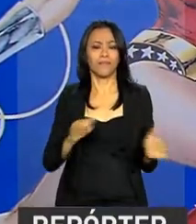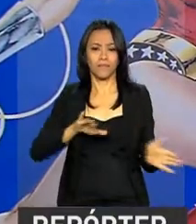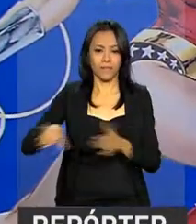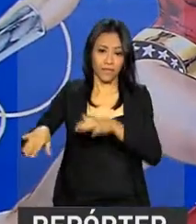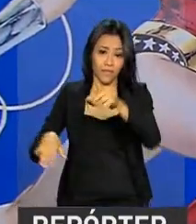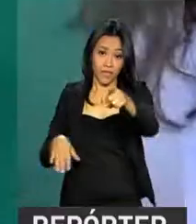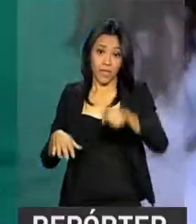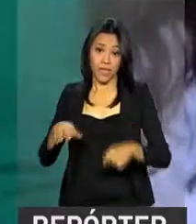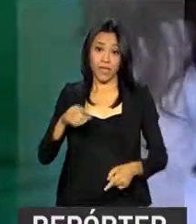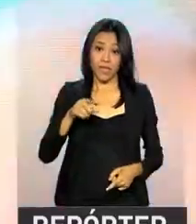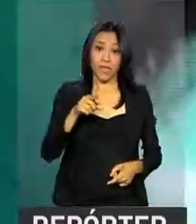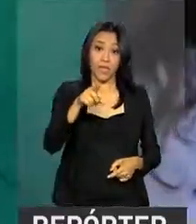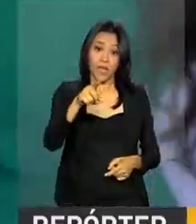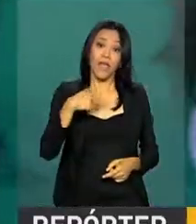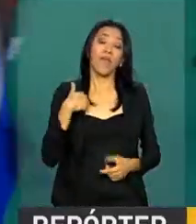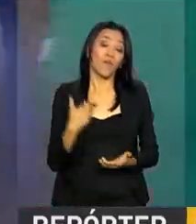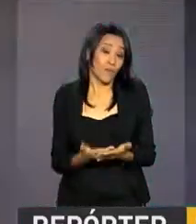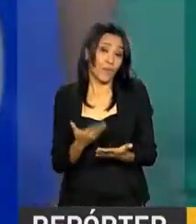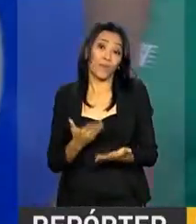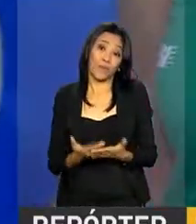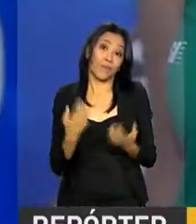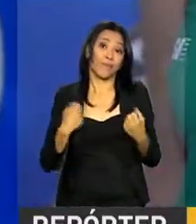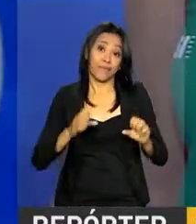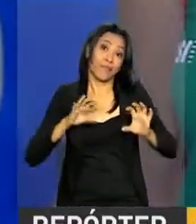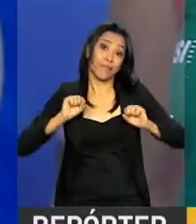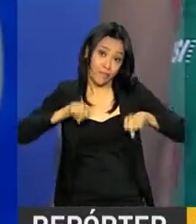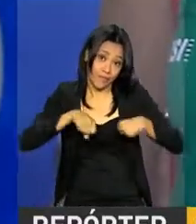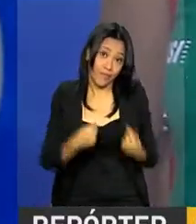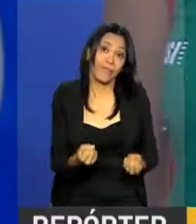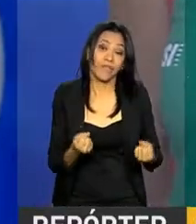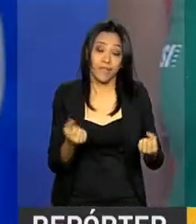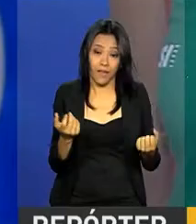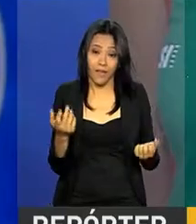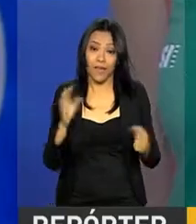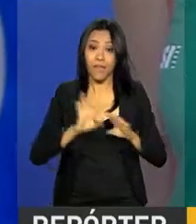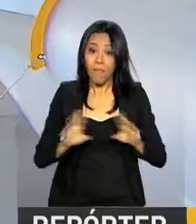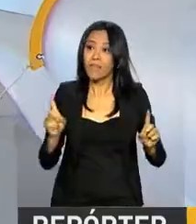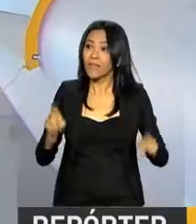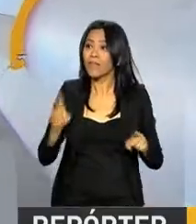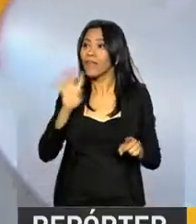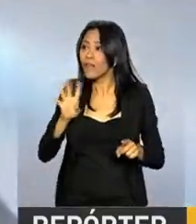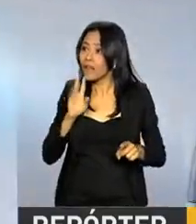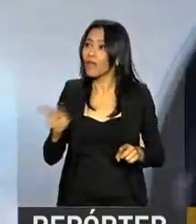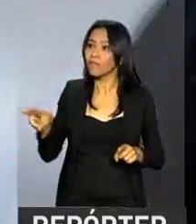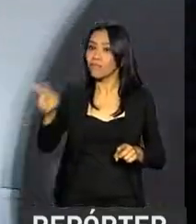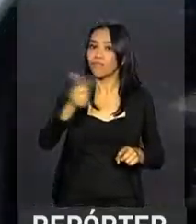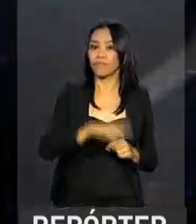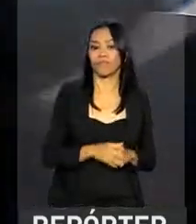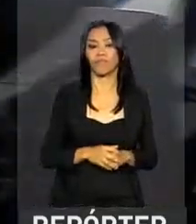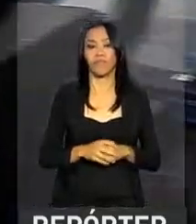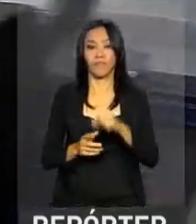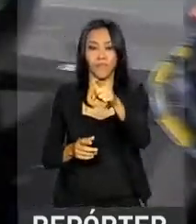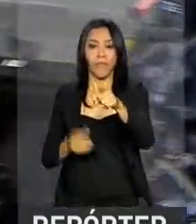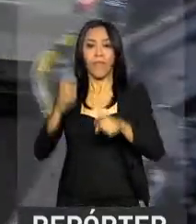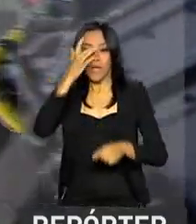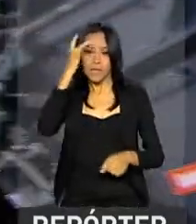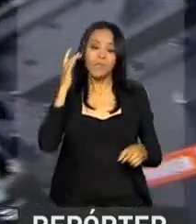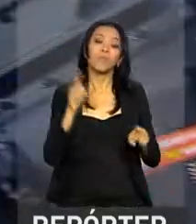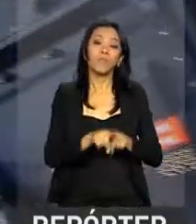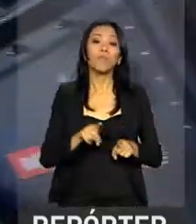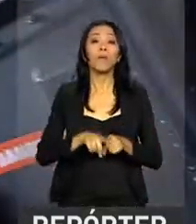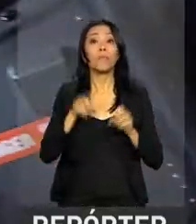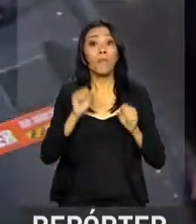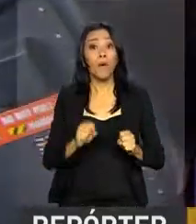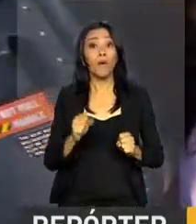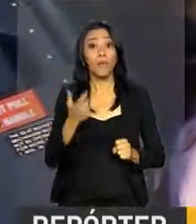da matéria. Eu estudo porque tem que estudar, mas não, mas aqui tá sendo muito legal. Aqui no evento, os visitantes também podem ver